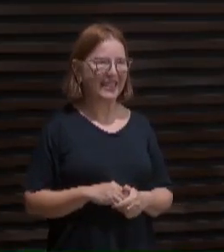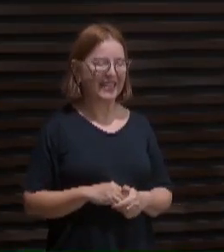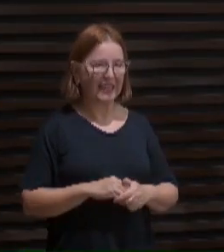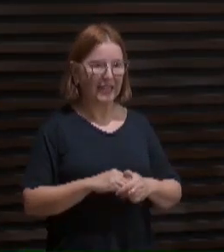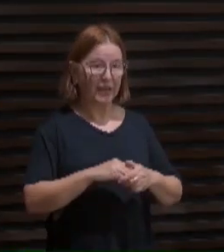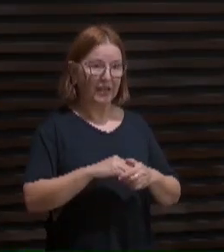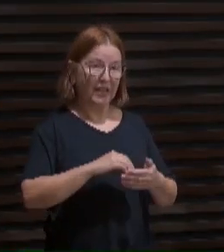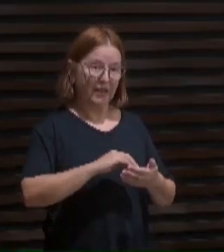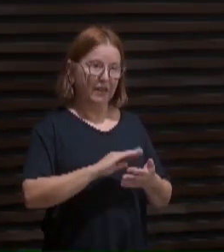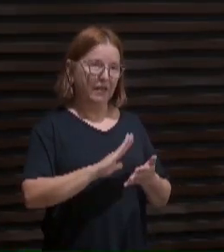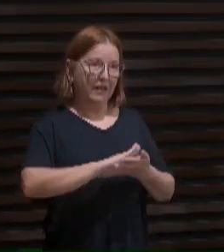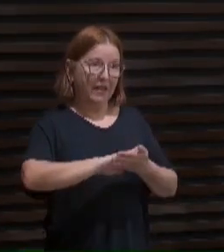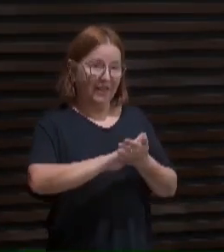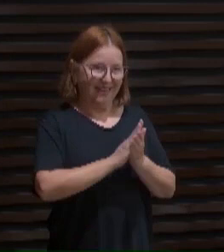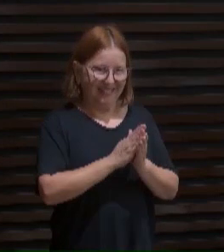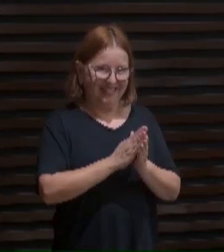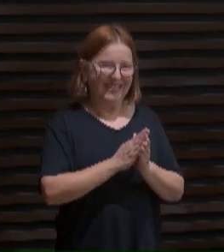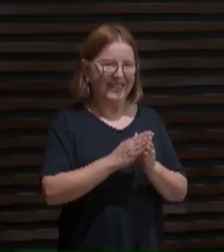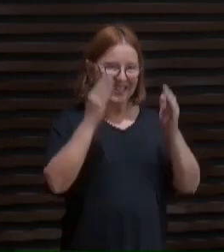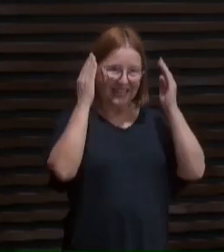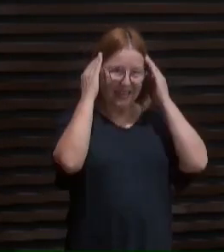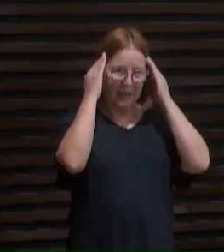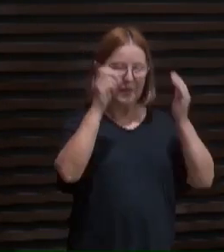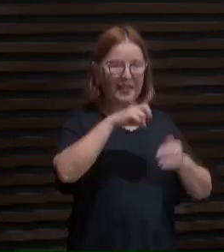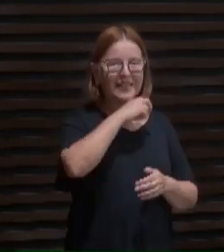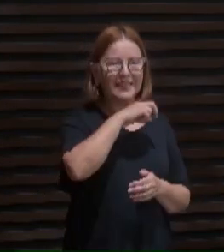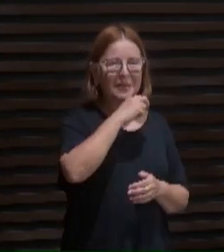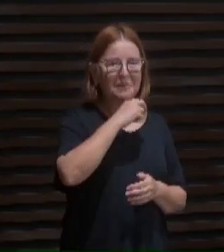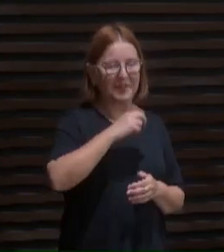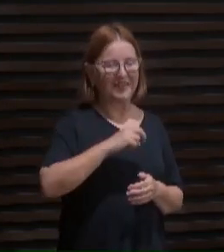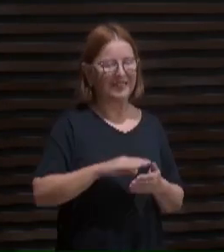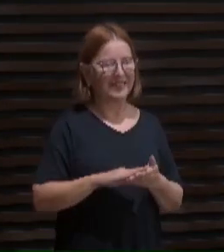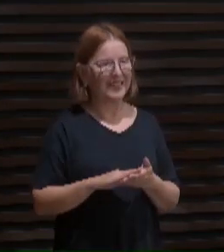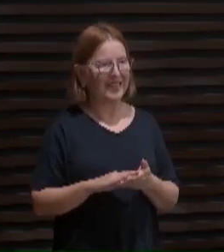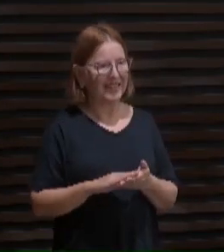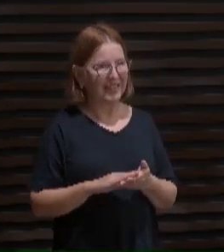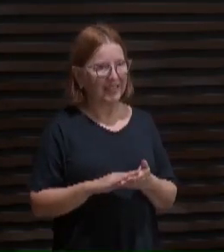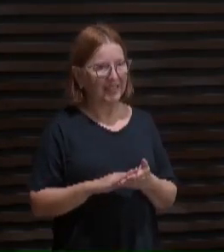serpente, na plenitude dos tempos. Gálatas 4